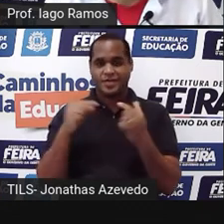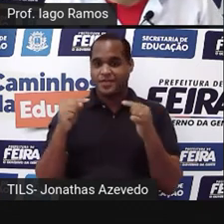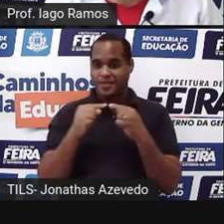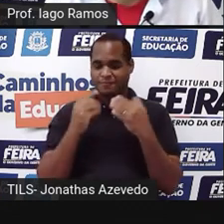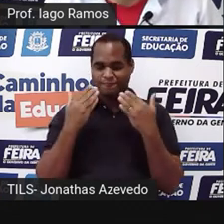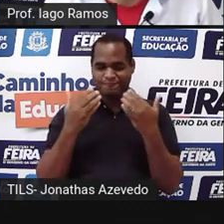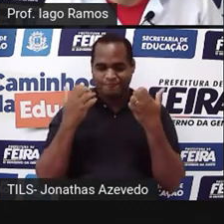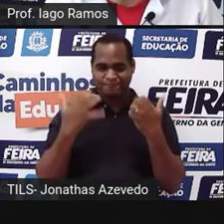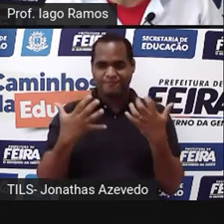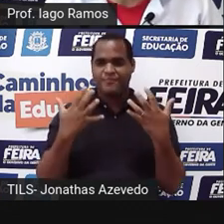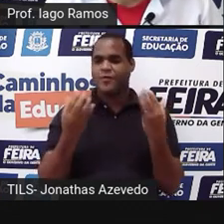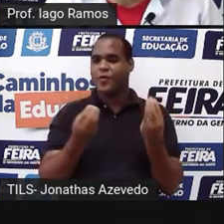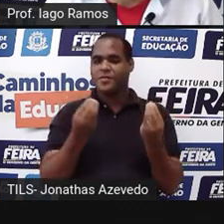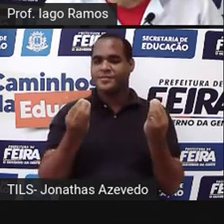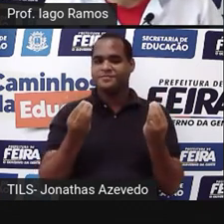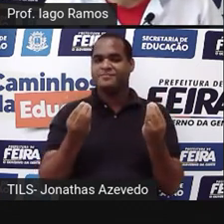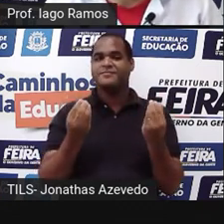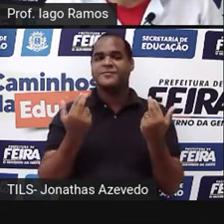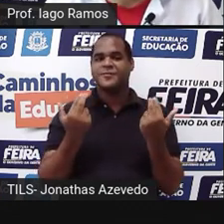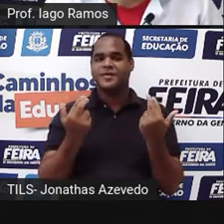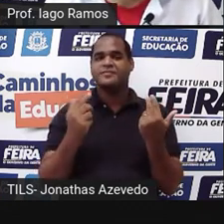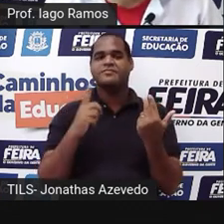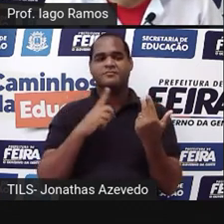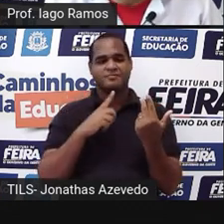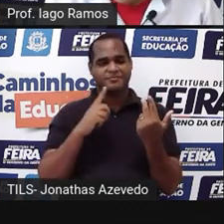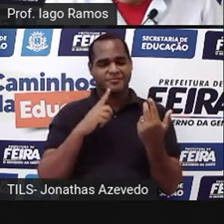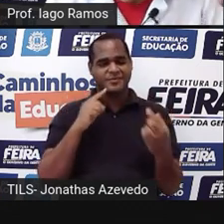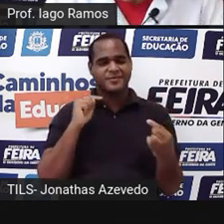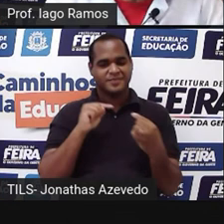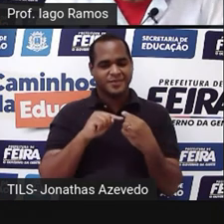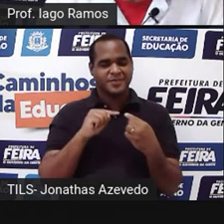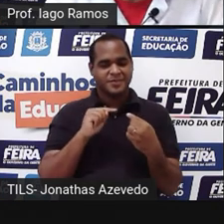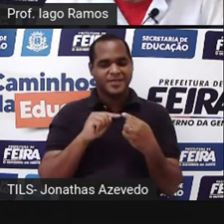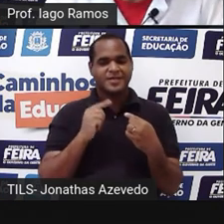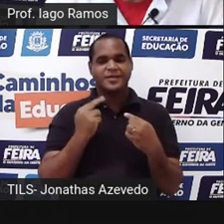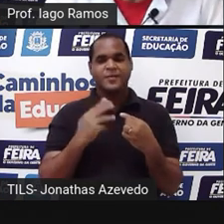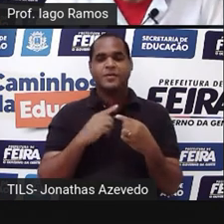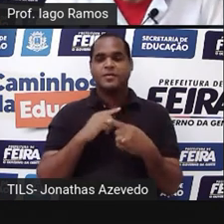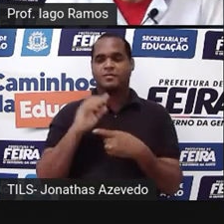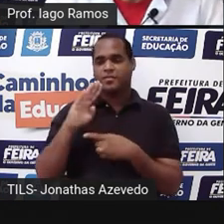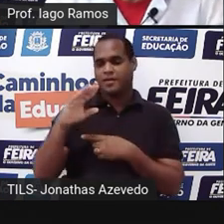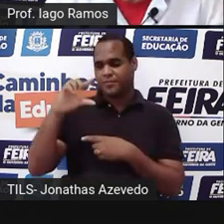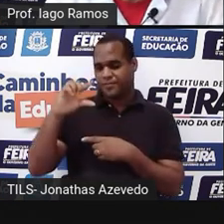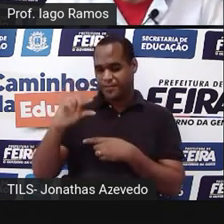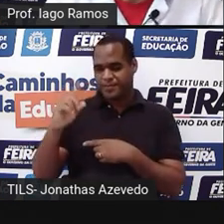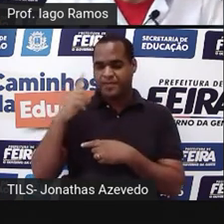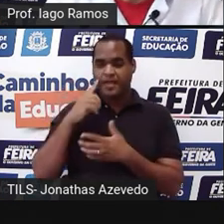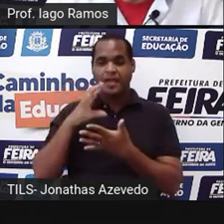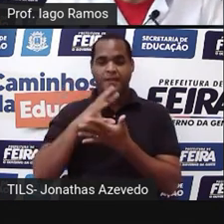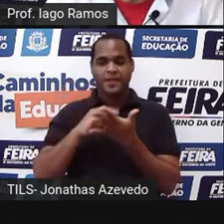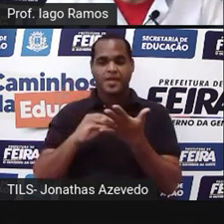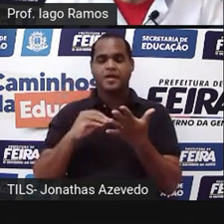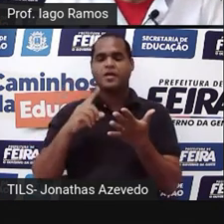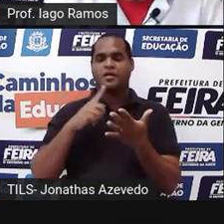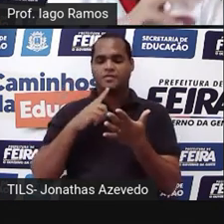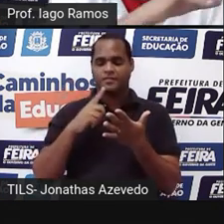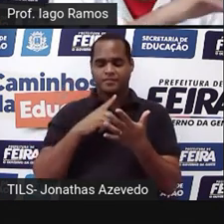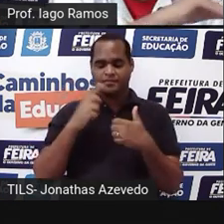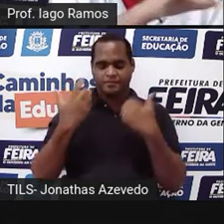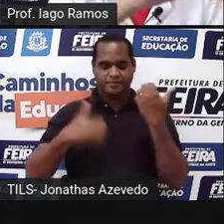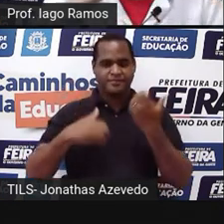forem iguais, tiverem a mesma medida. Então, o B no menor, o ângulo formado em B no